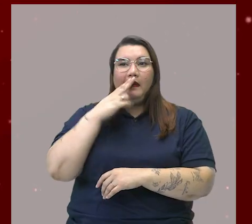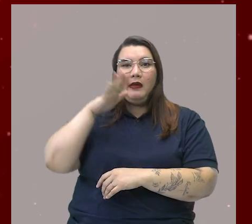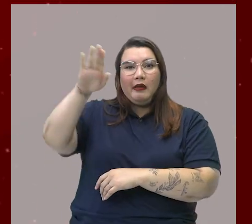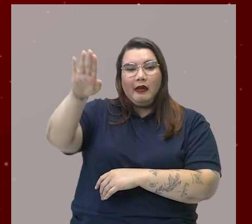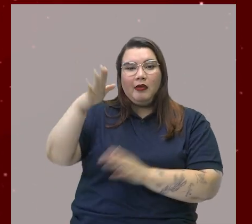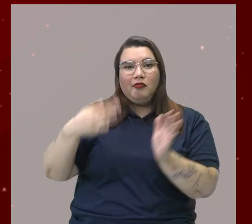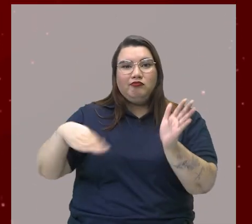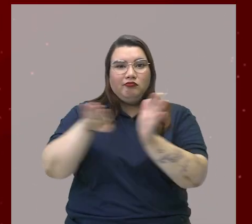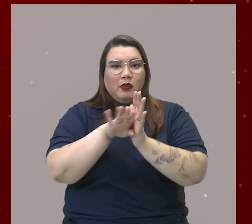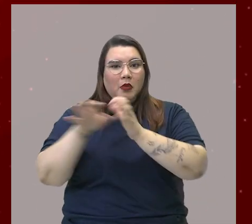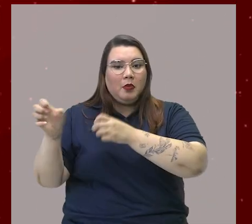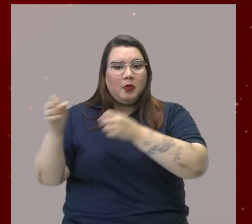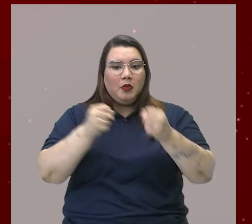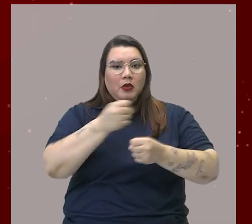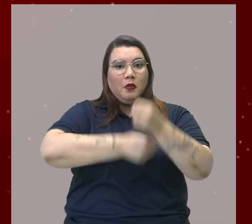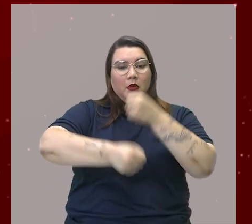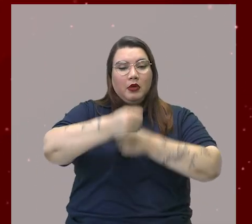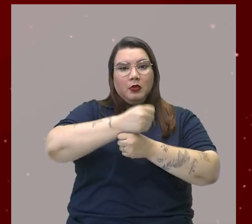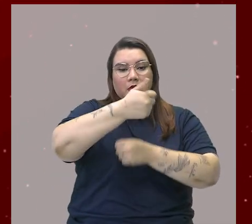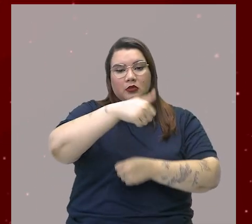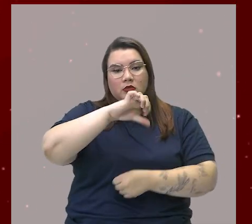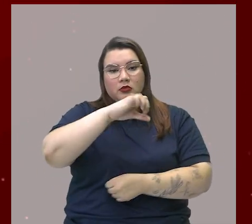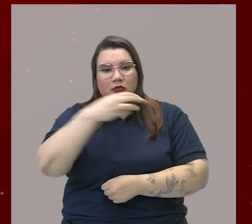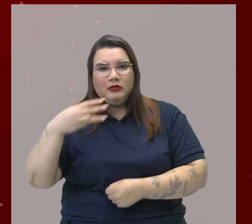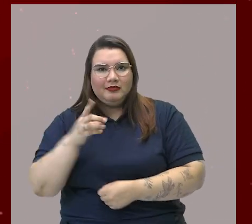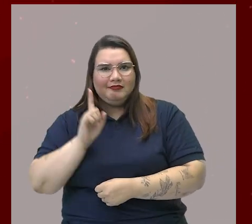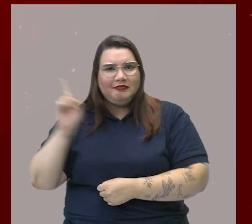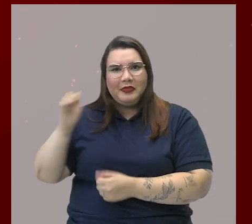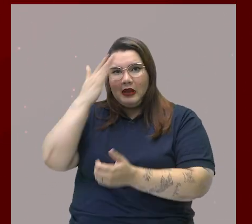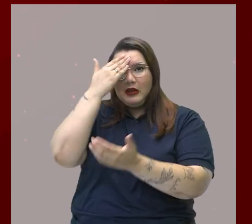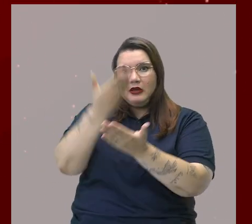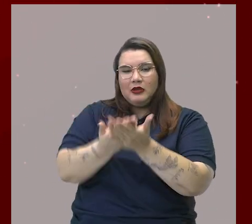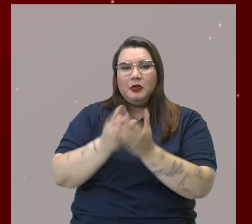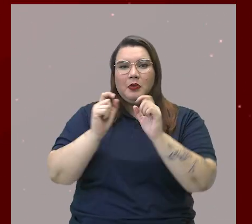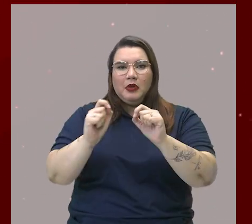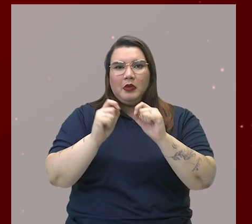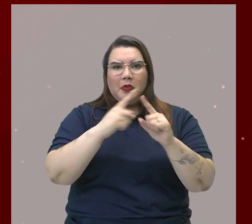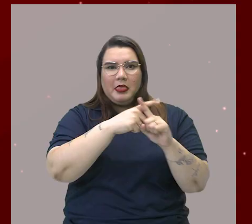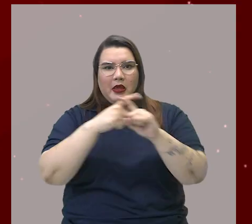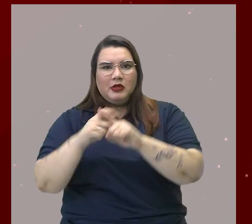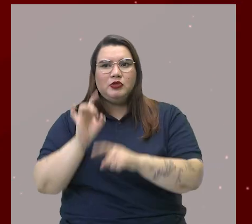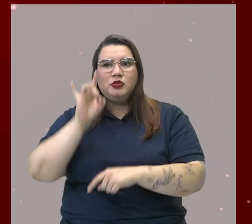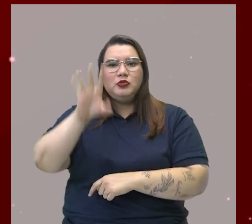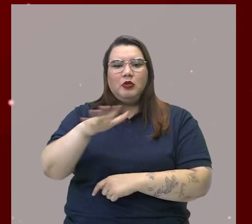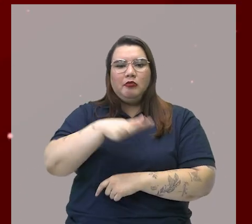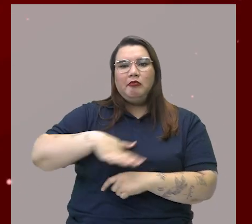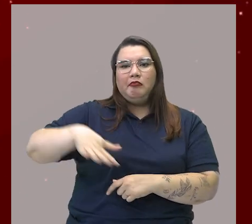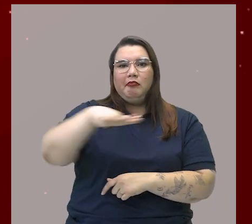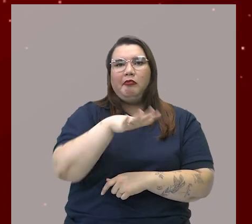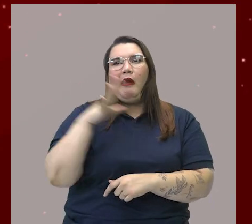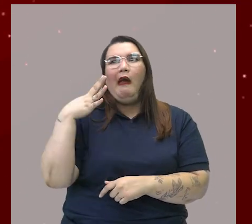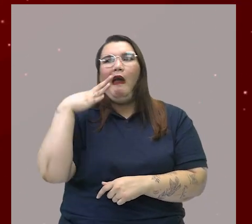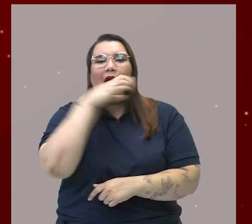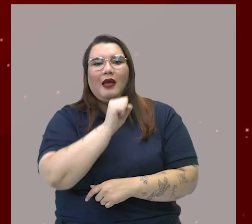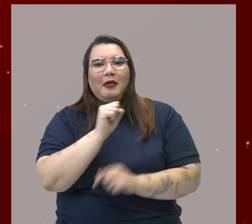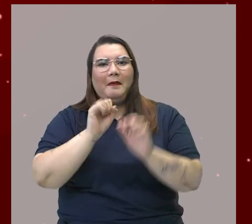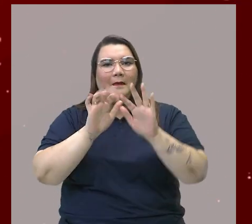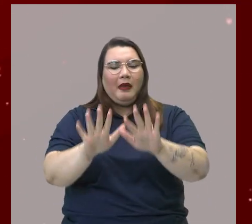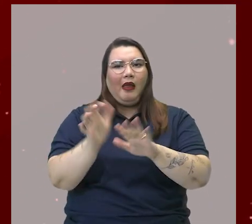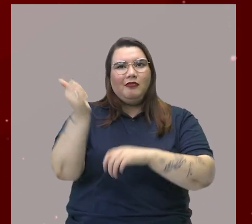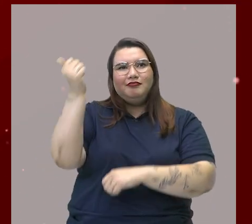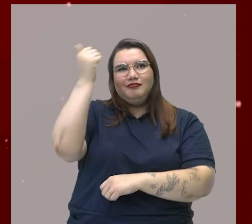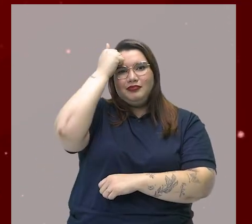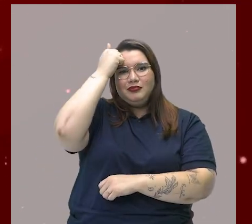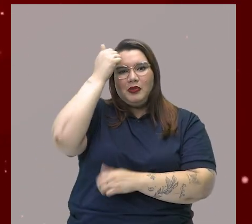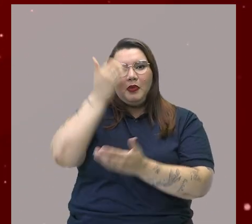ao poder, em 1933, Planck, de início, acreditava que o nazismo seria apenas uma aflição temporária, mas